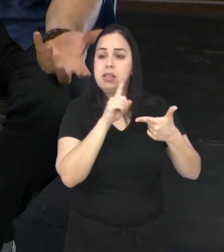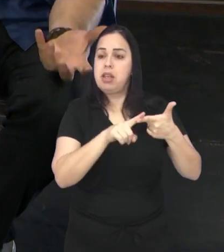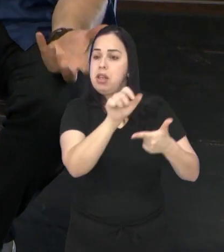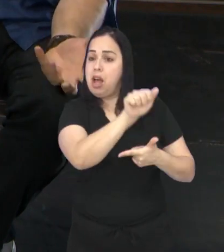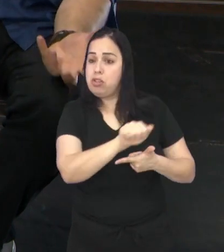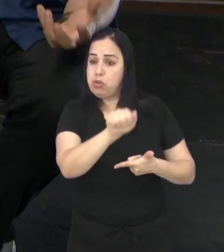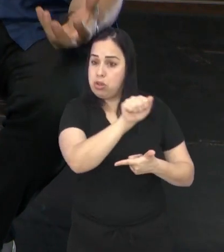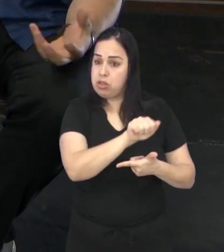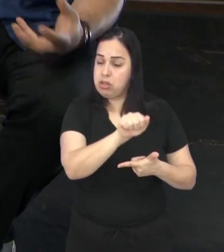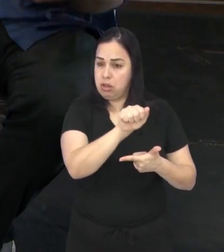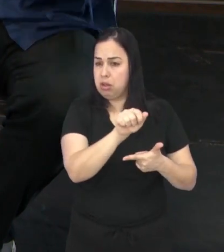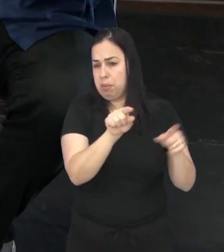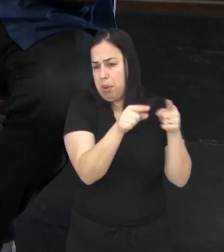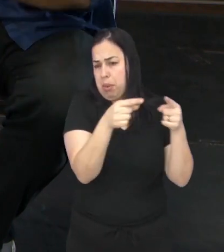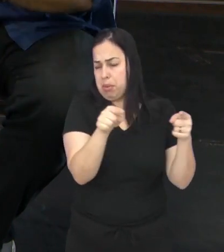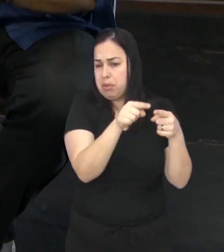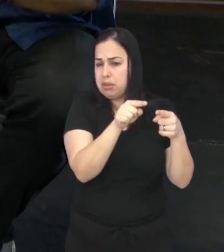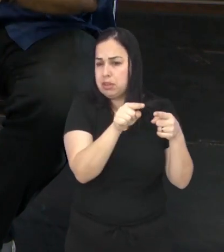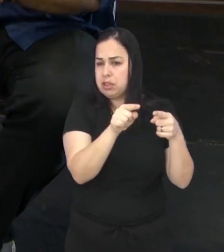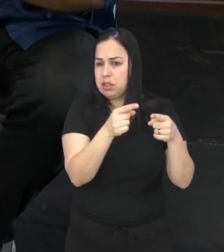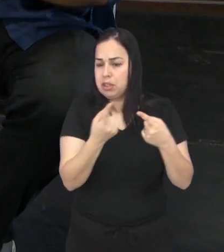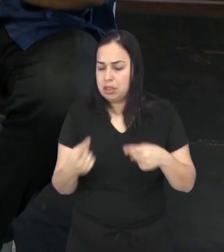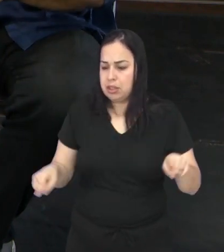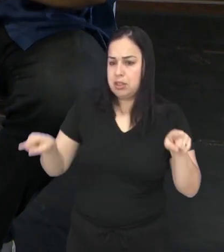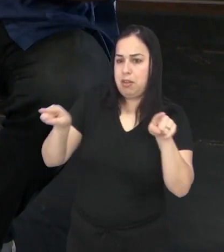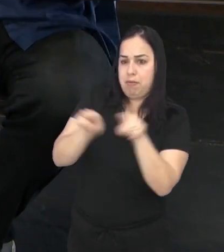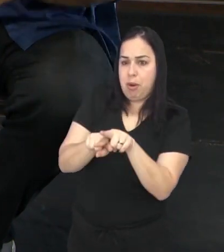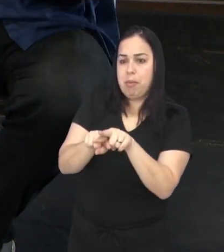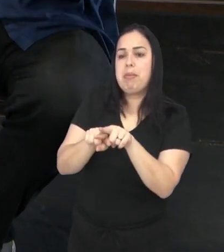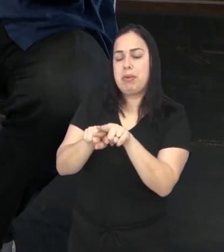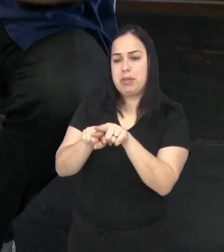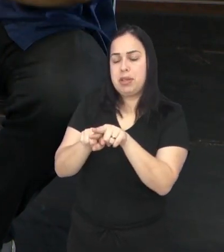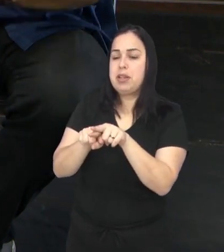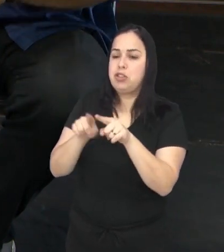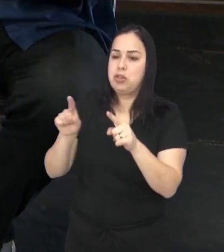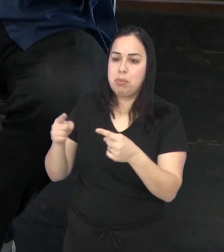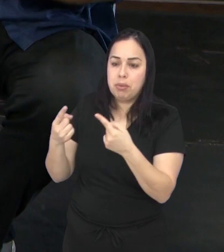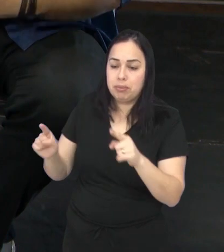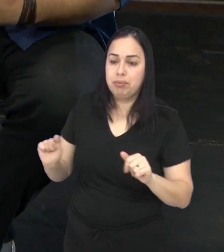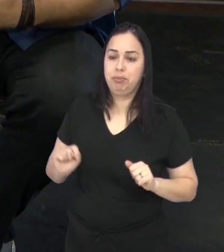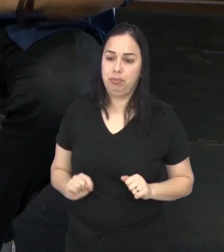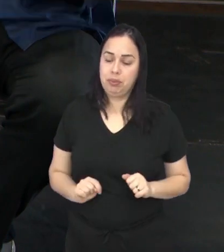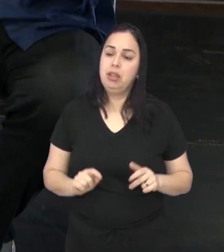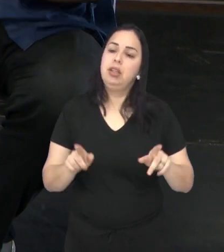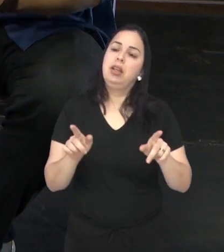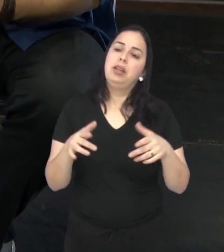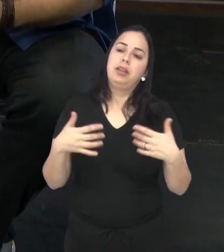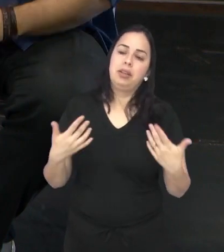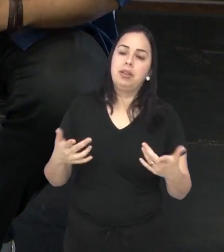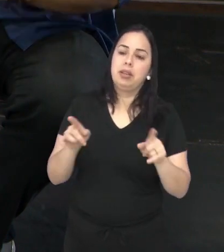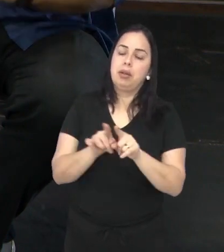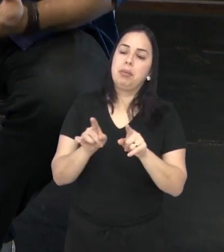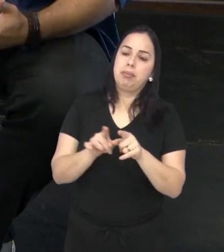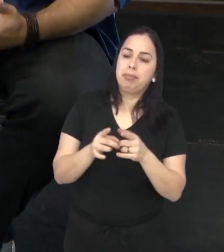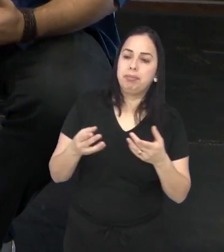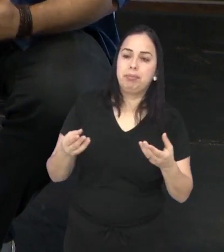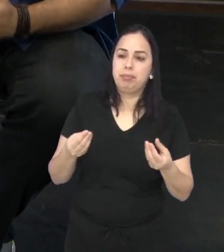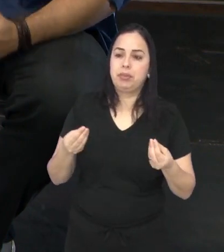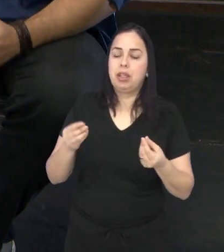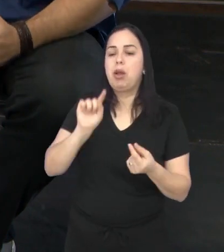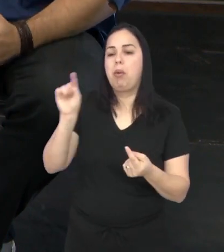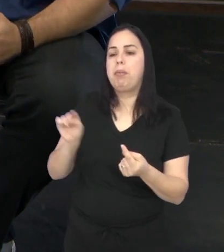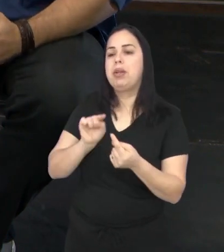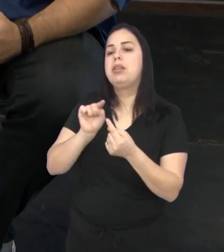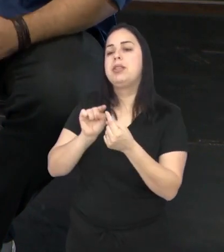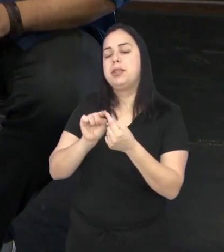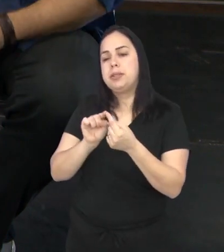ligadas à música para que façam um hub musical. Essa é a ideia. Fora hub musical, a gente também tem a missão aí de